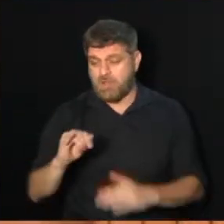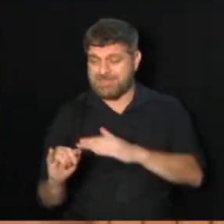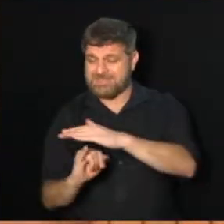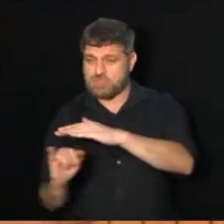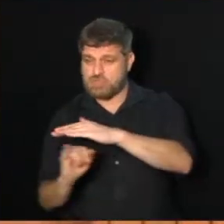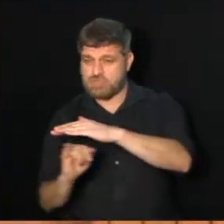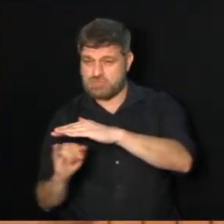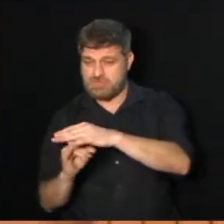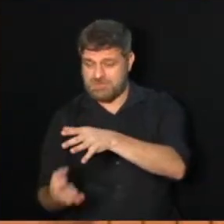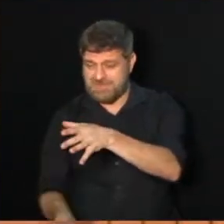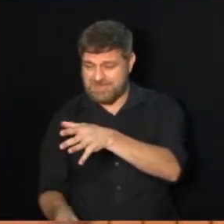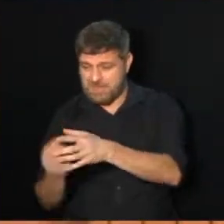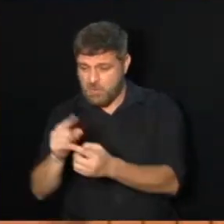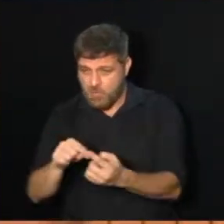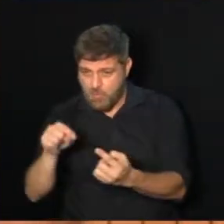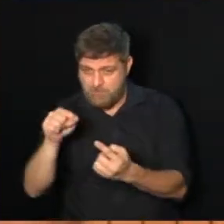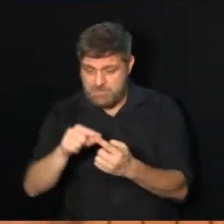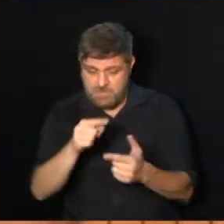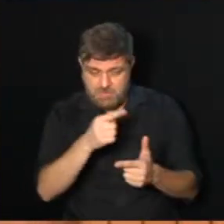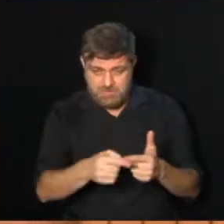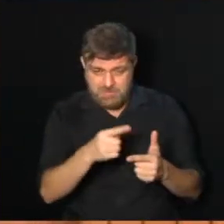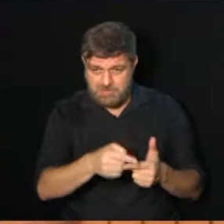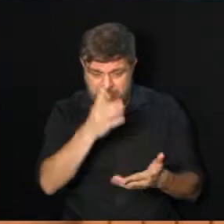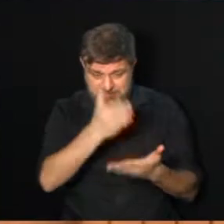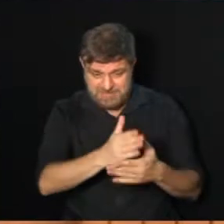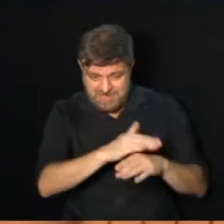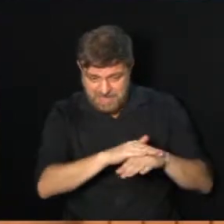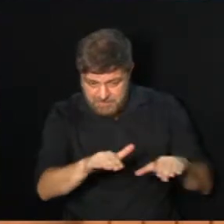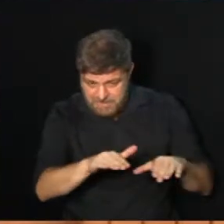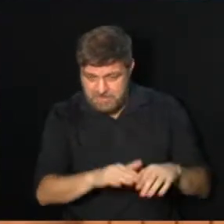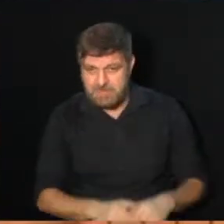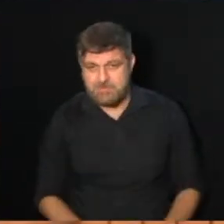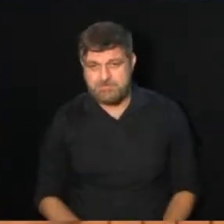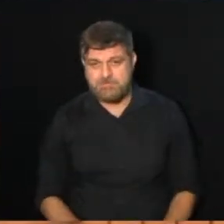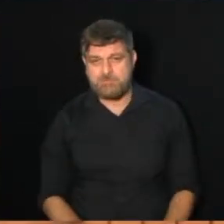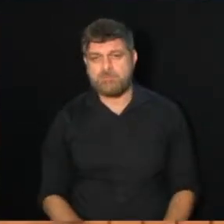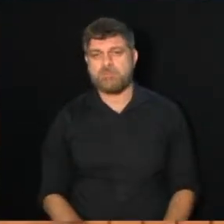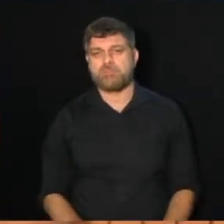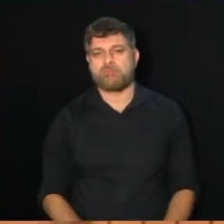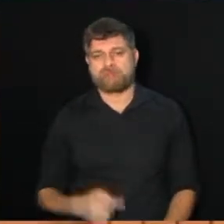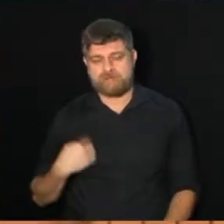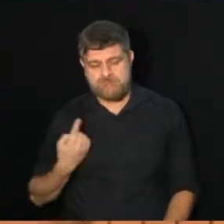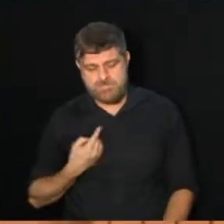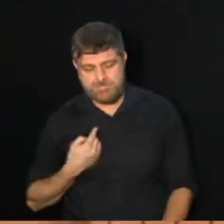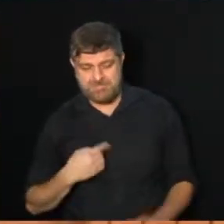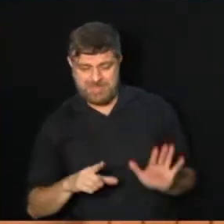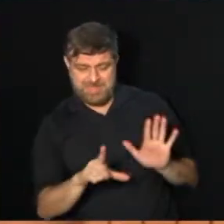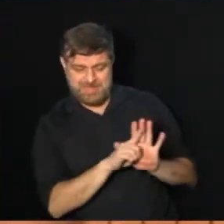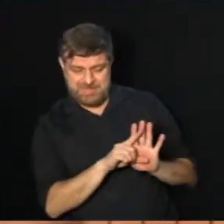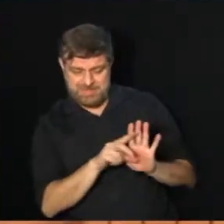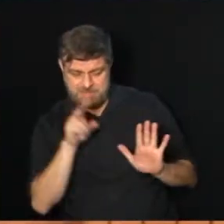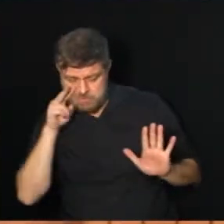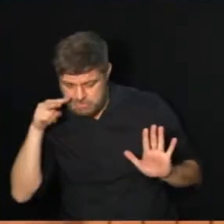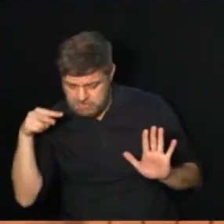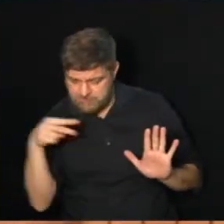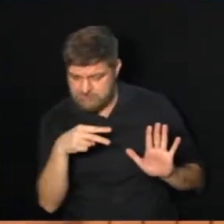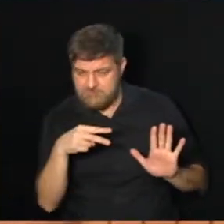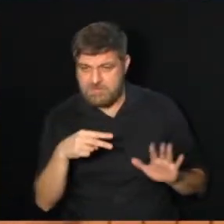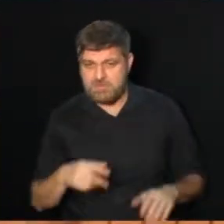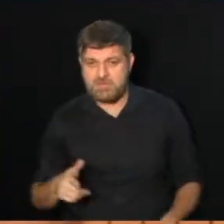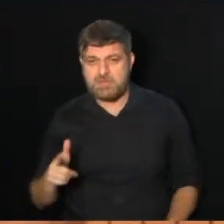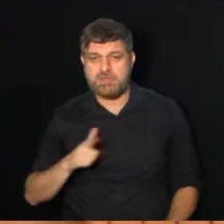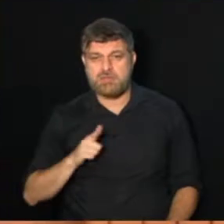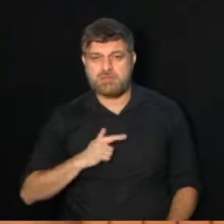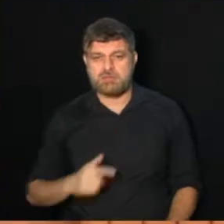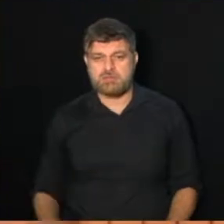institucionalmente criadas e pensadas para resolver conflitos, é possível nós irmos além e envolvermos,